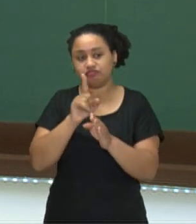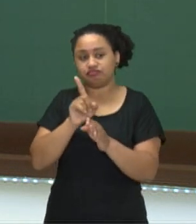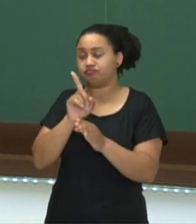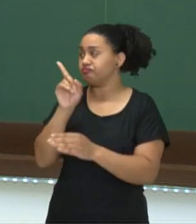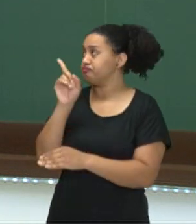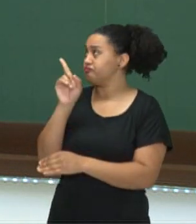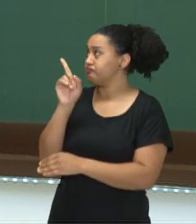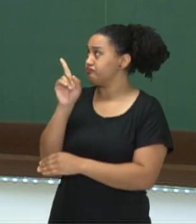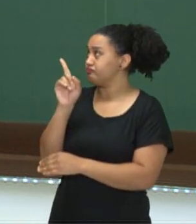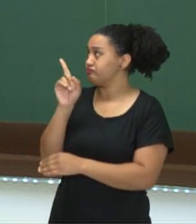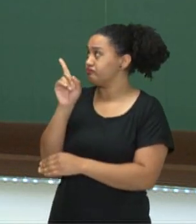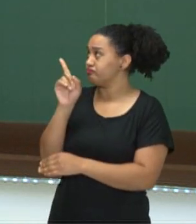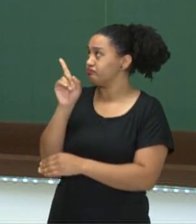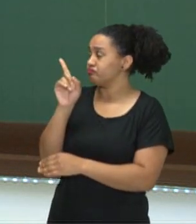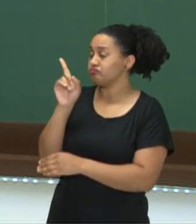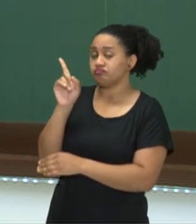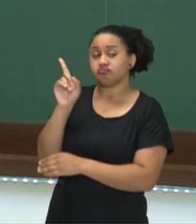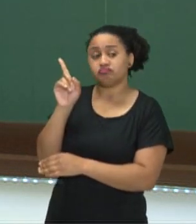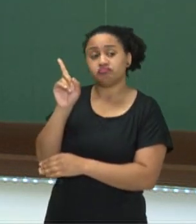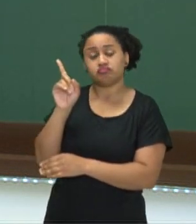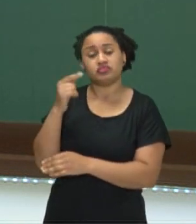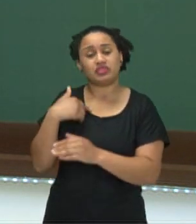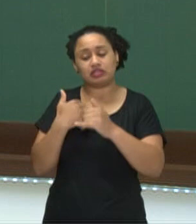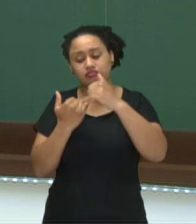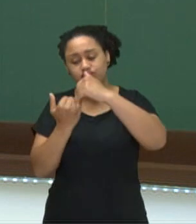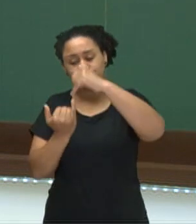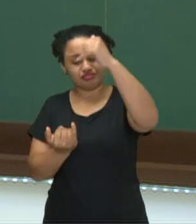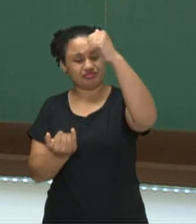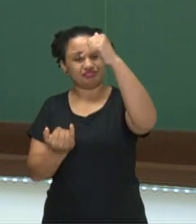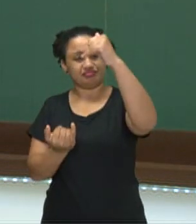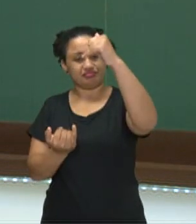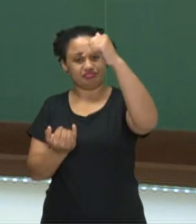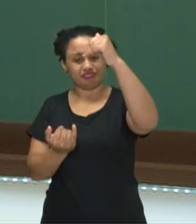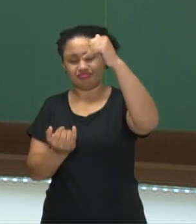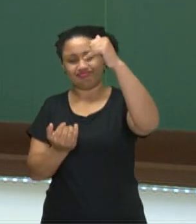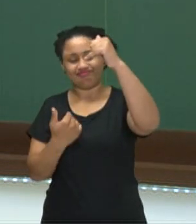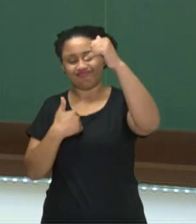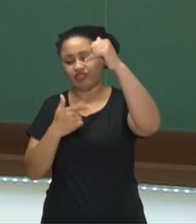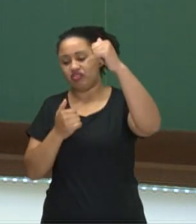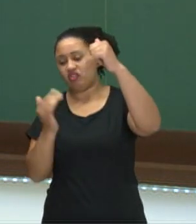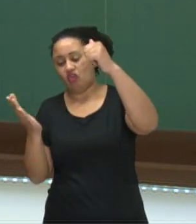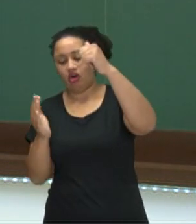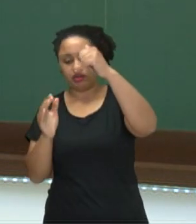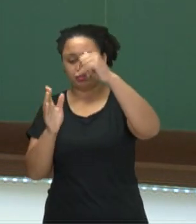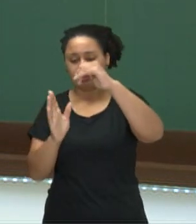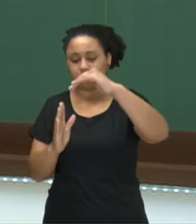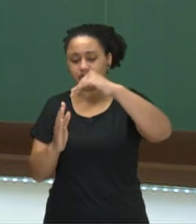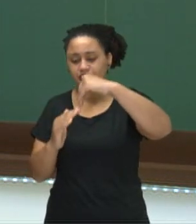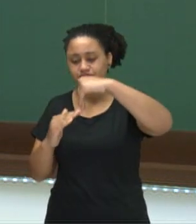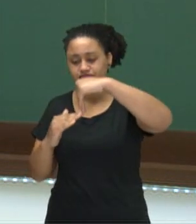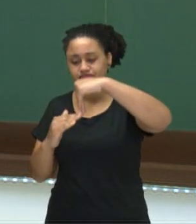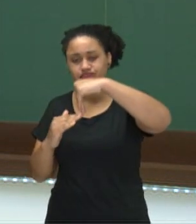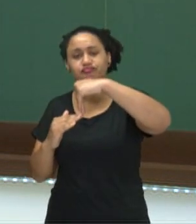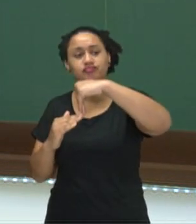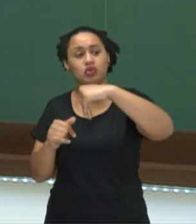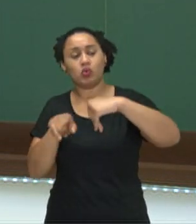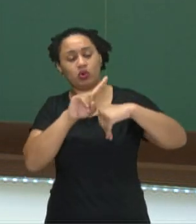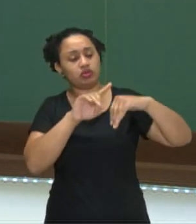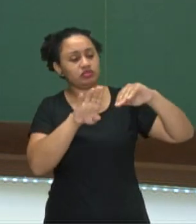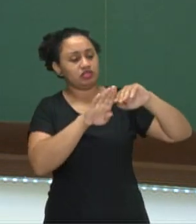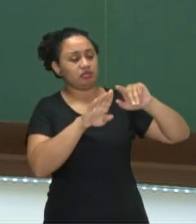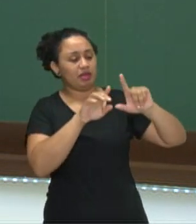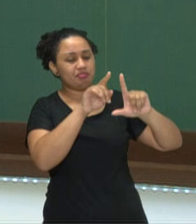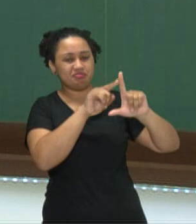uma reta de cima a baixo aqui, ele vai ter mais do que uma entrada e saída, assim como esse daqui que tem um formato de